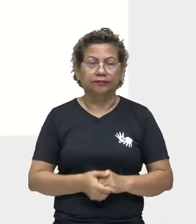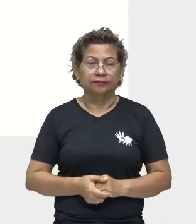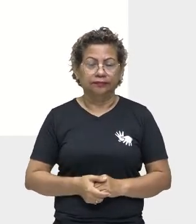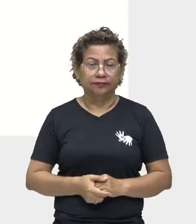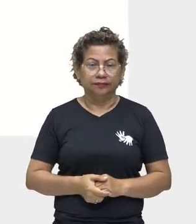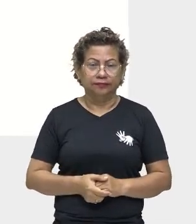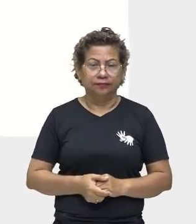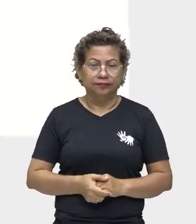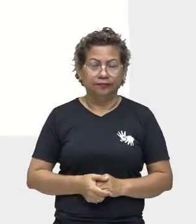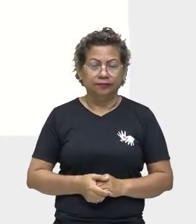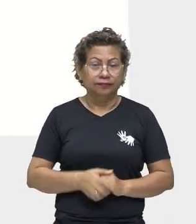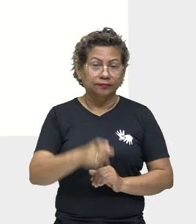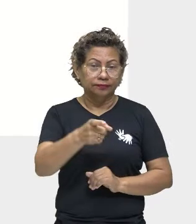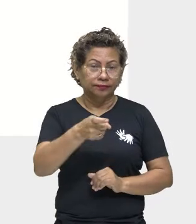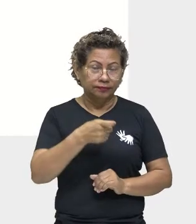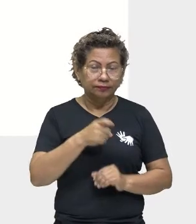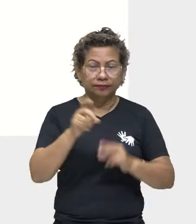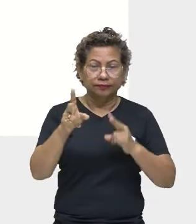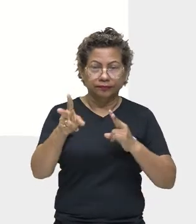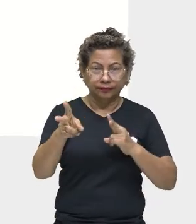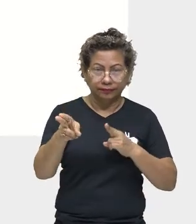X vai ser igual a